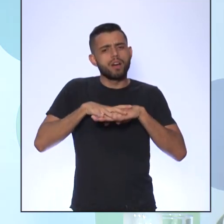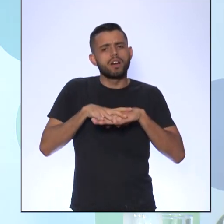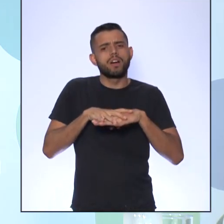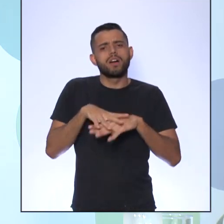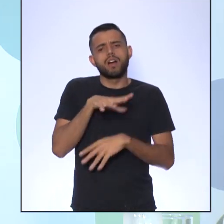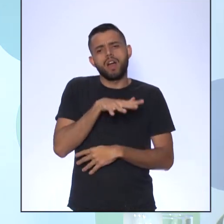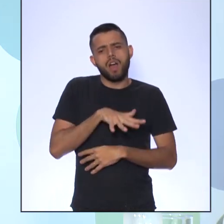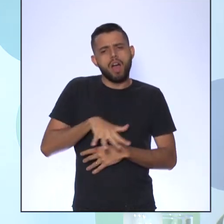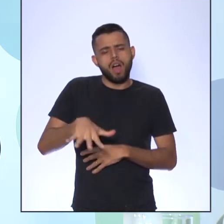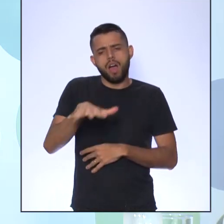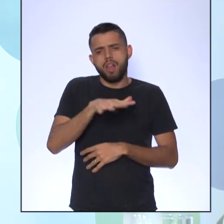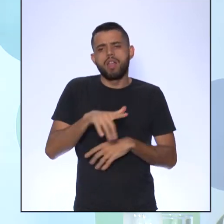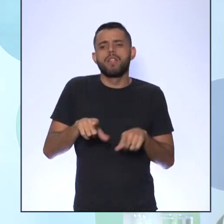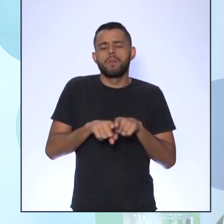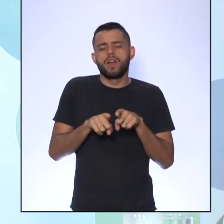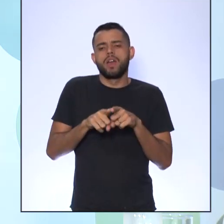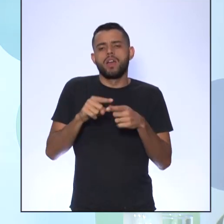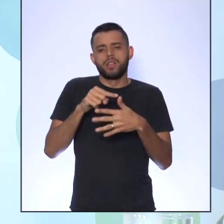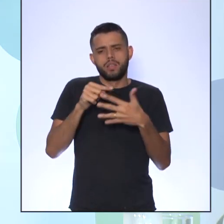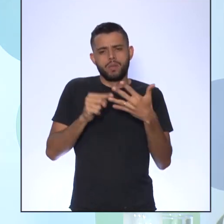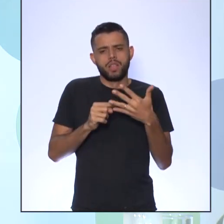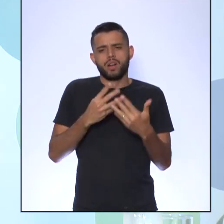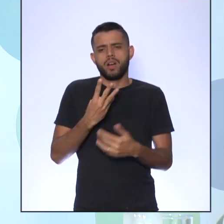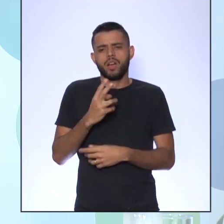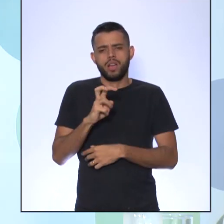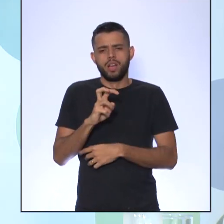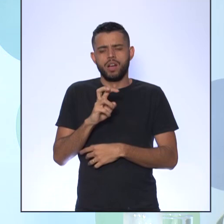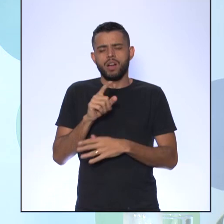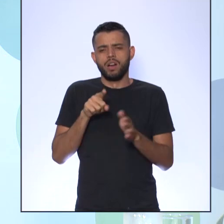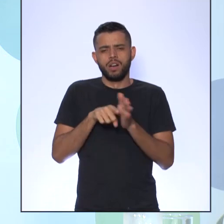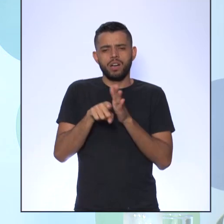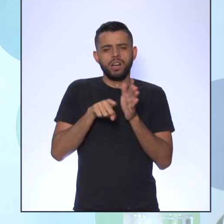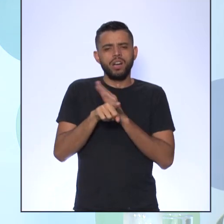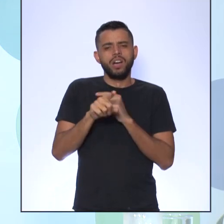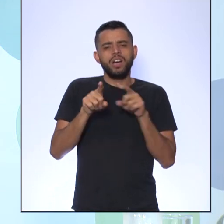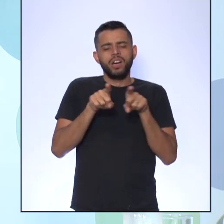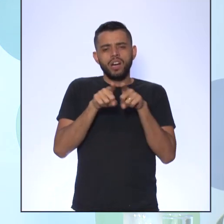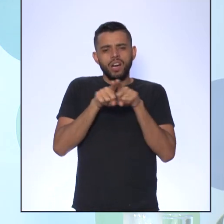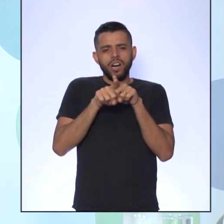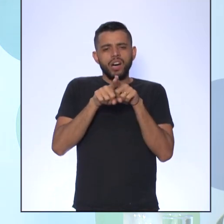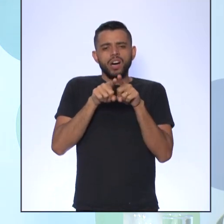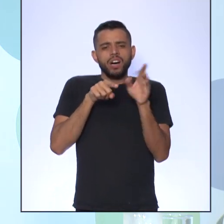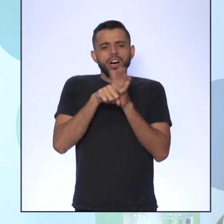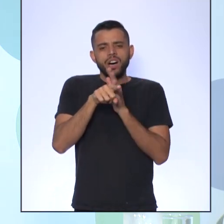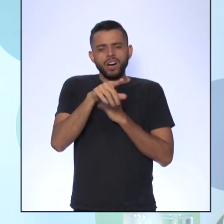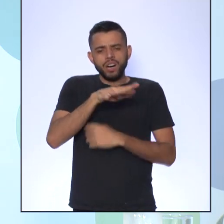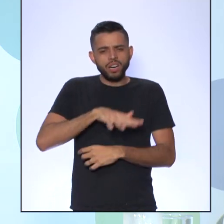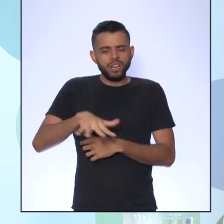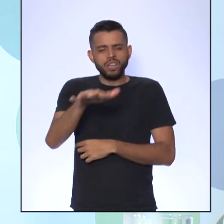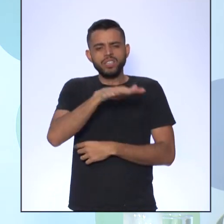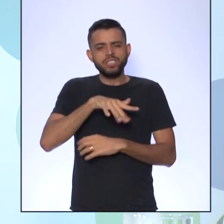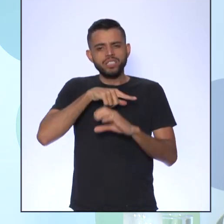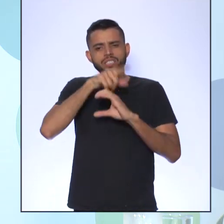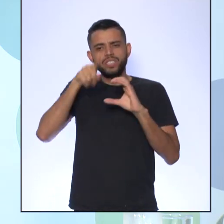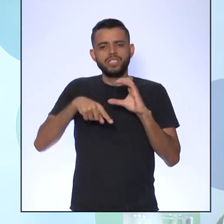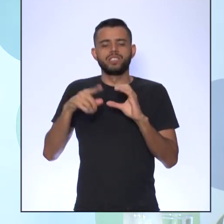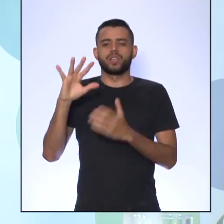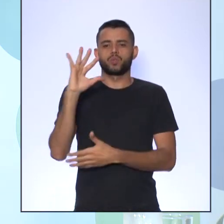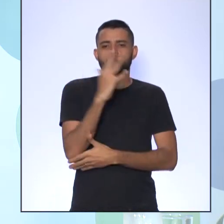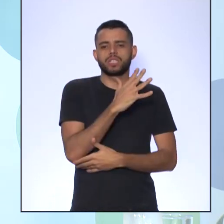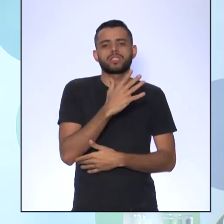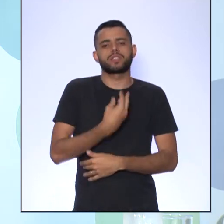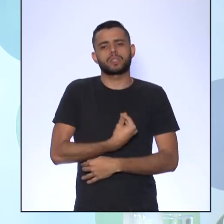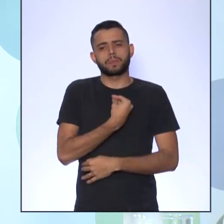e disciplina ao mesmo tempo, com 45 questões, e também as questões da área de ciência da natureza, que envolve realmente as disciplinas de